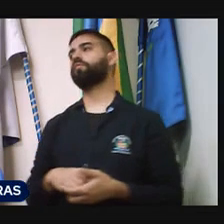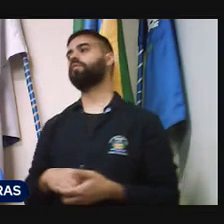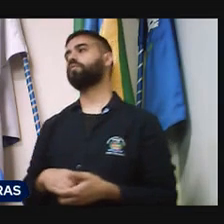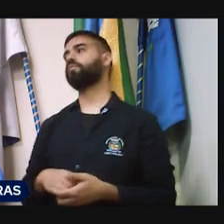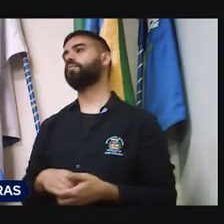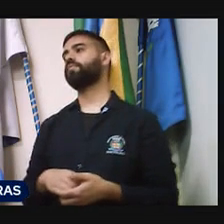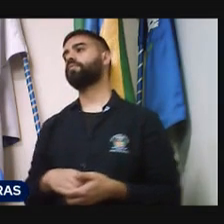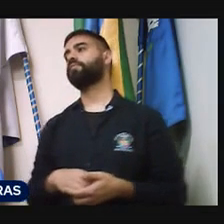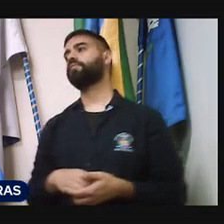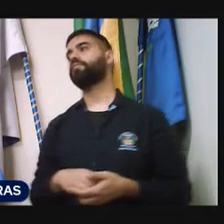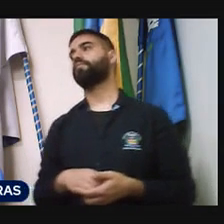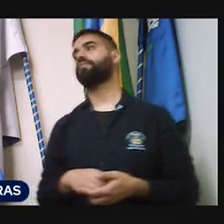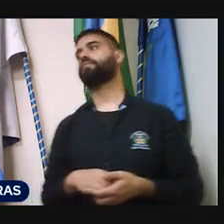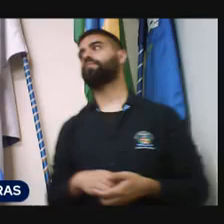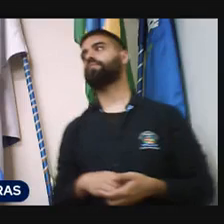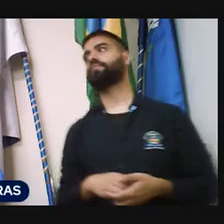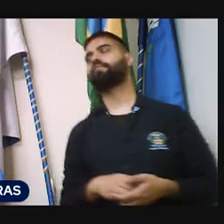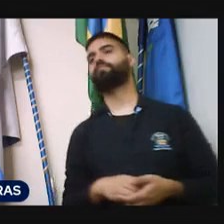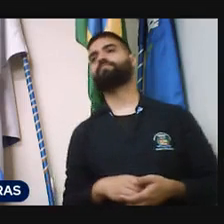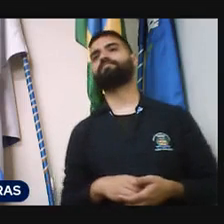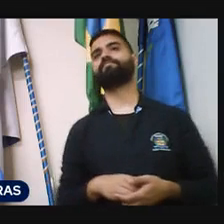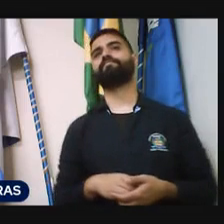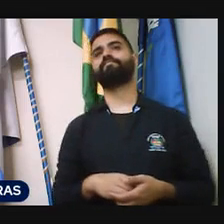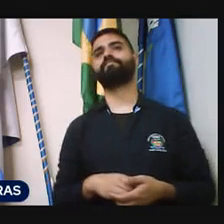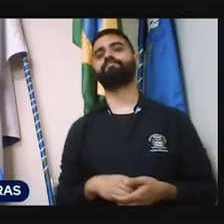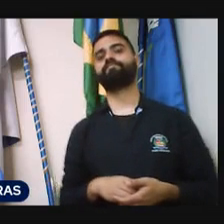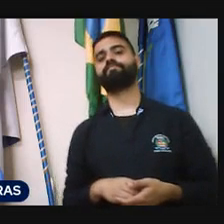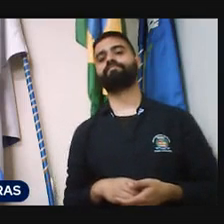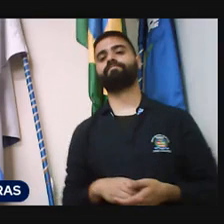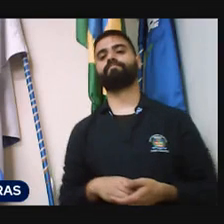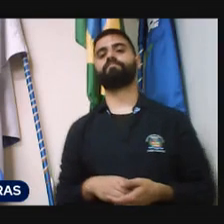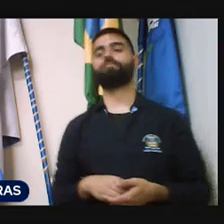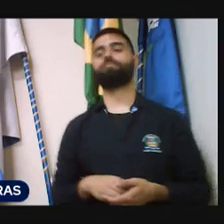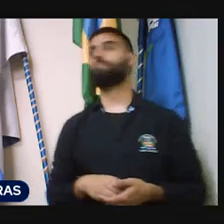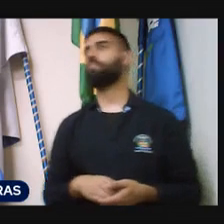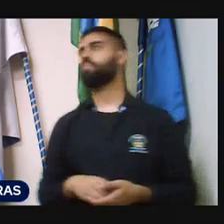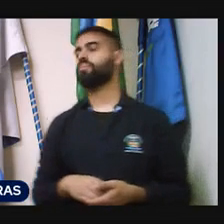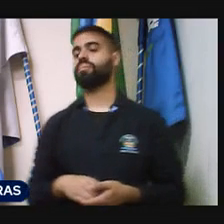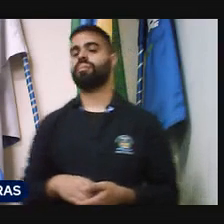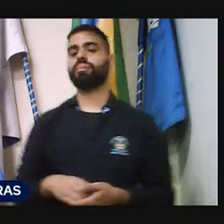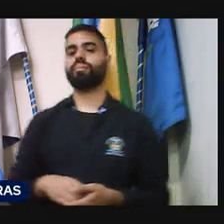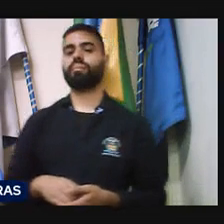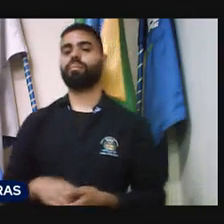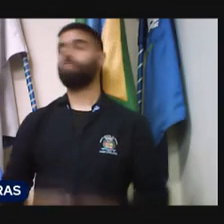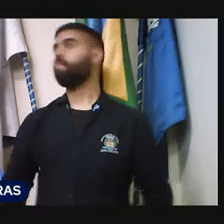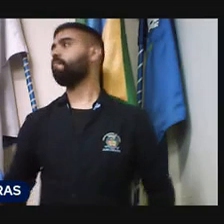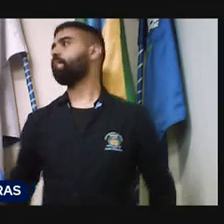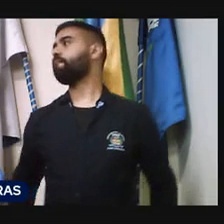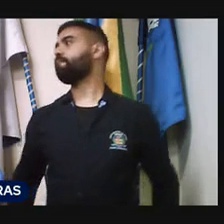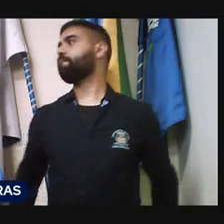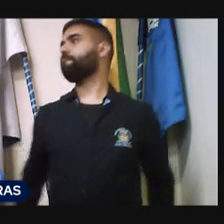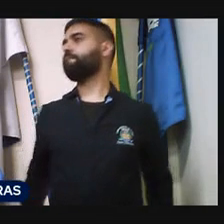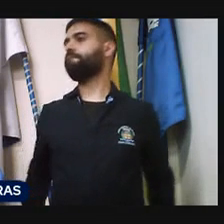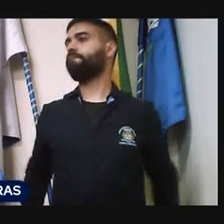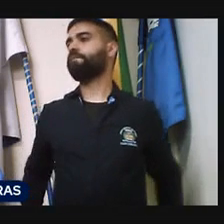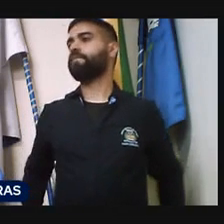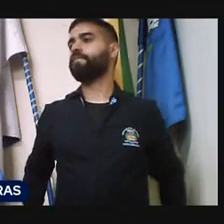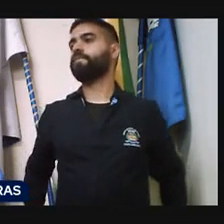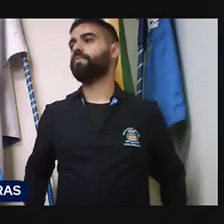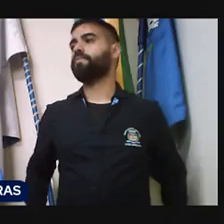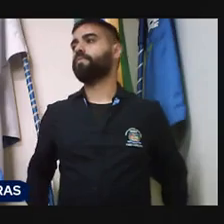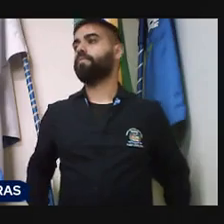sessões Doze de agosto de2001 vereadores Zé Reinaldo Alves Passos as